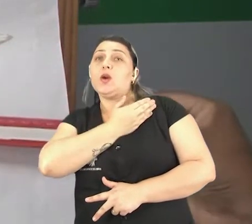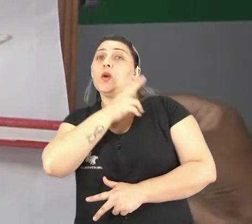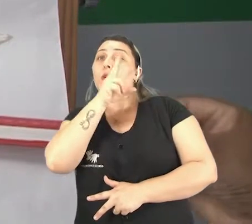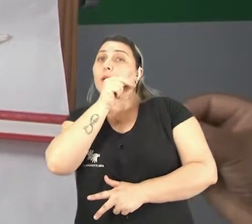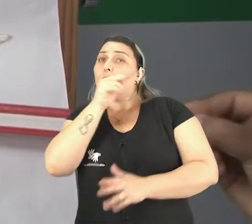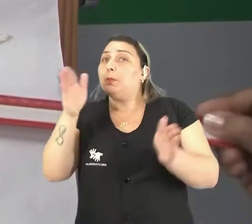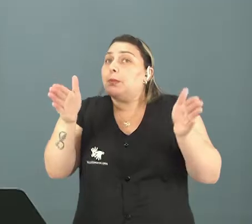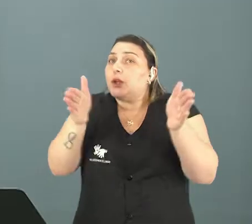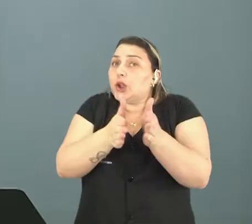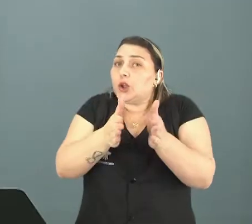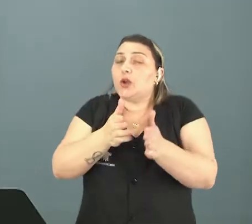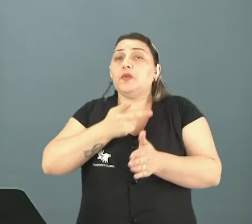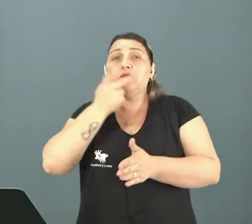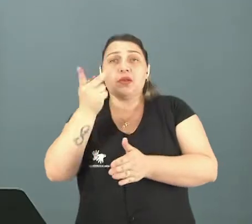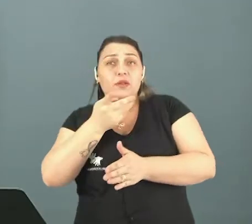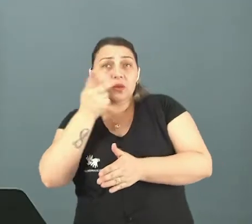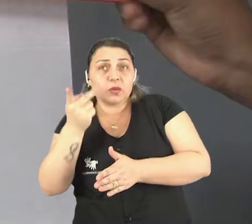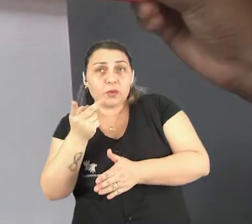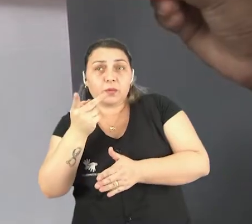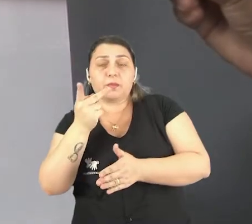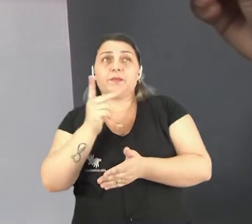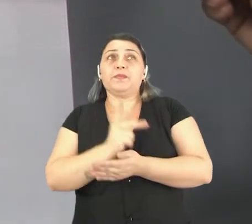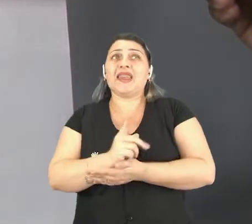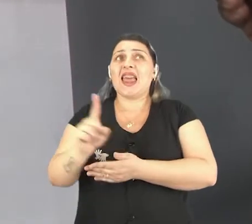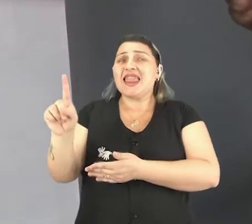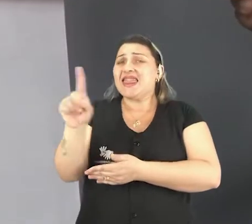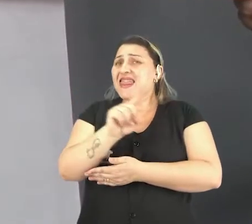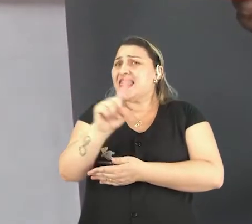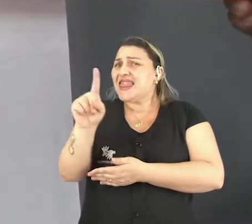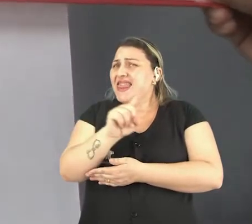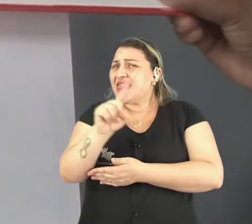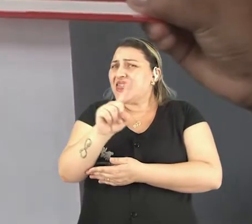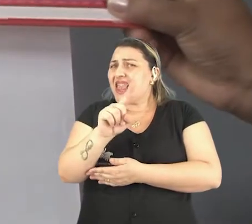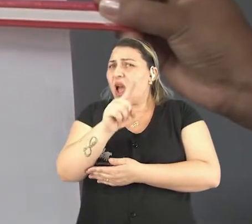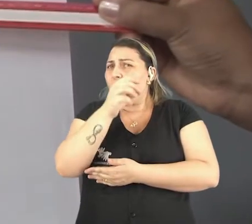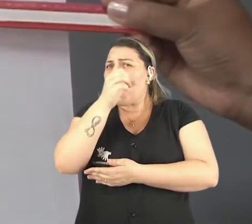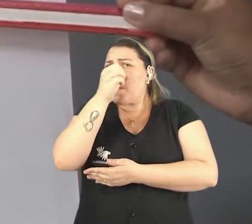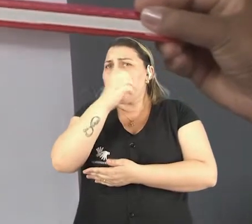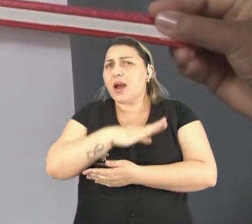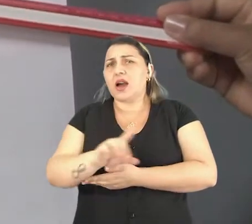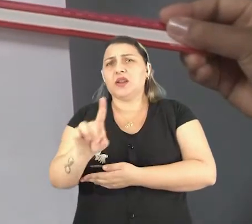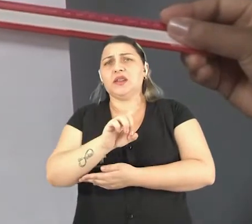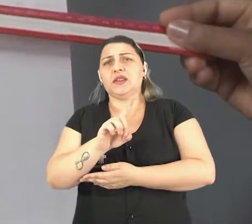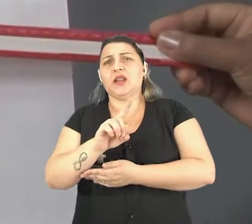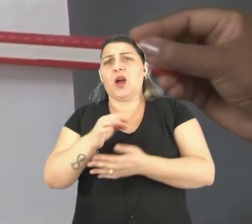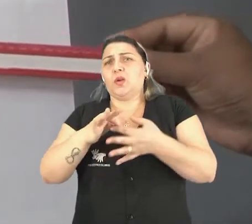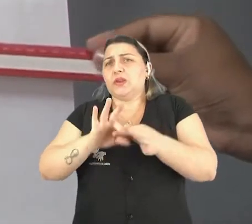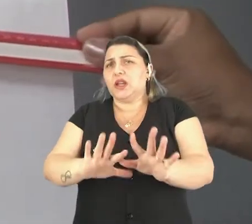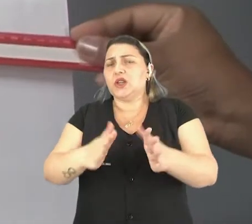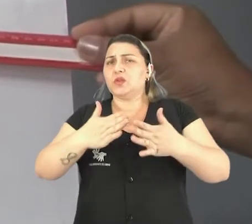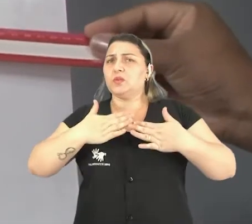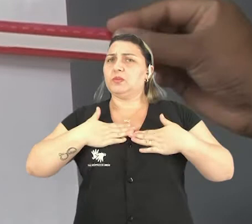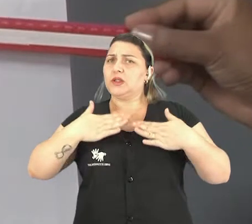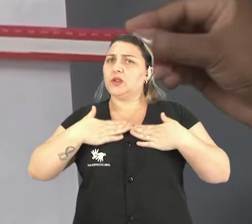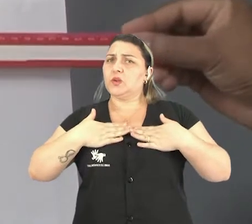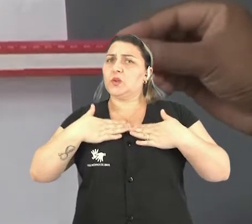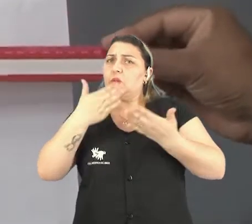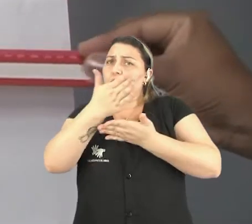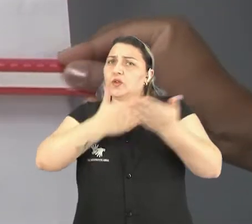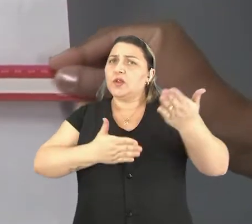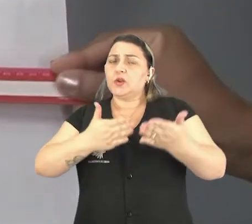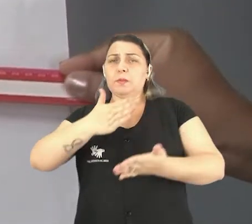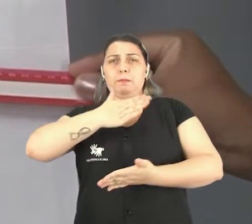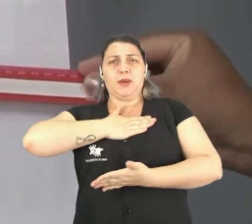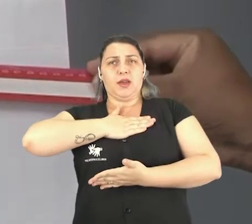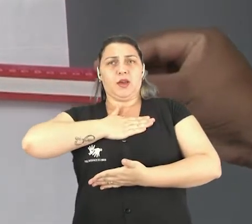patozinho, falou então: não faz mal não, deixem comigo, divido o